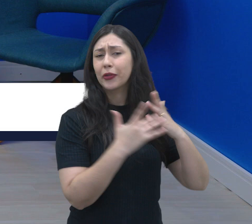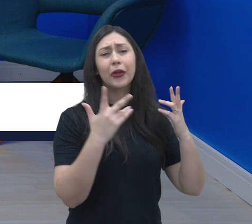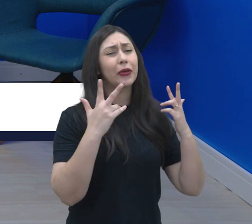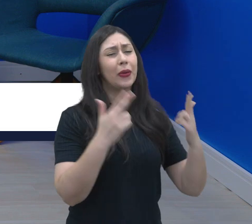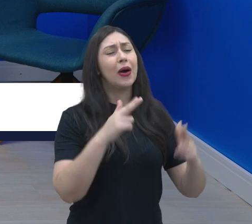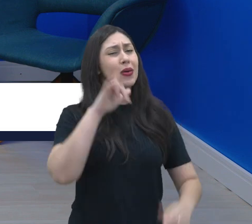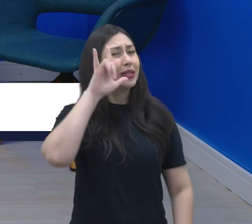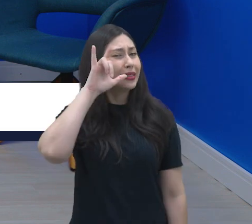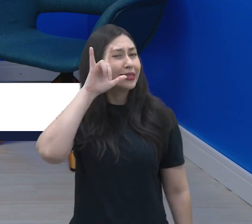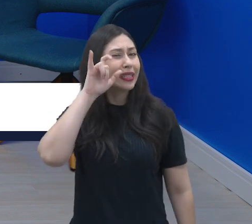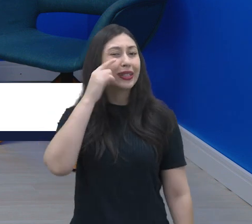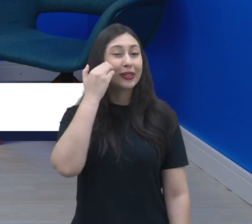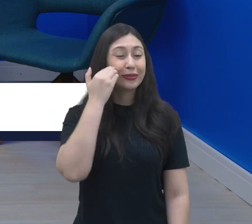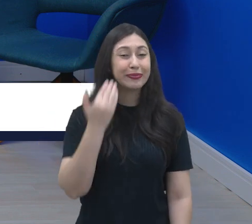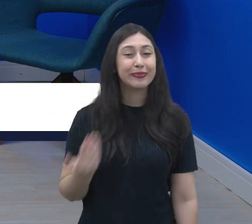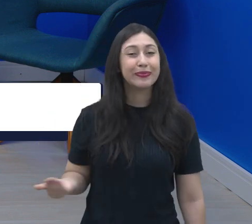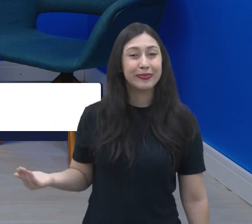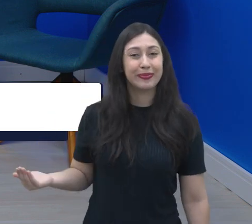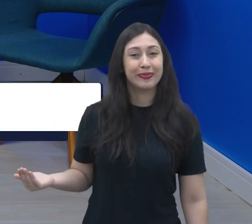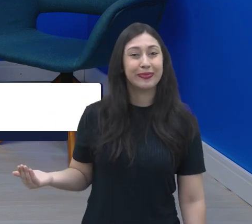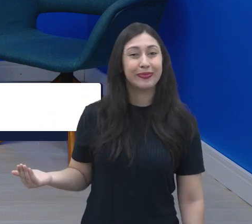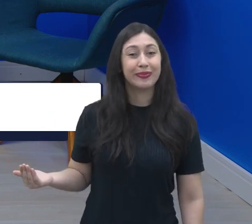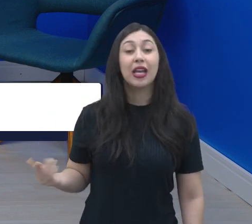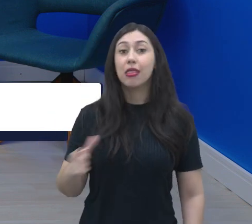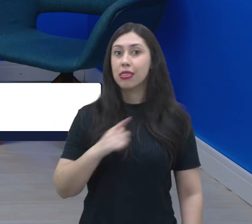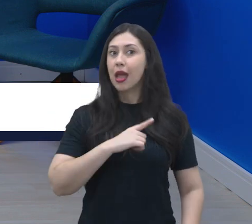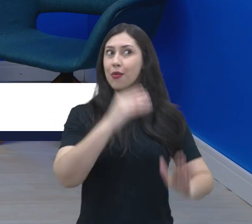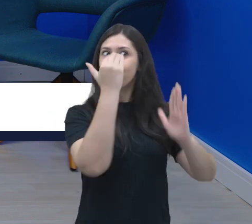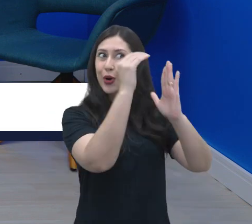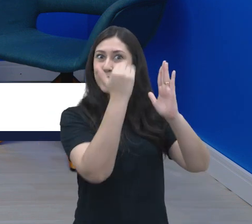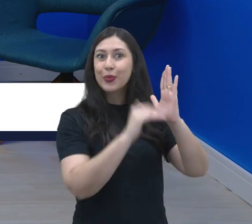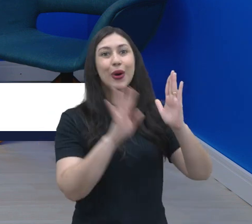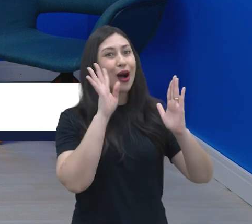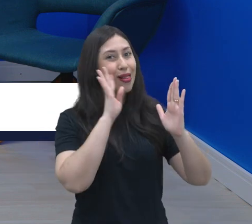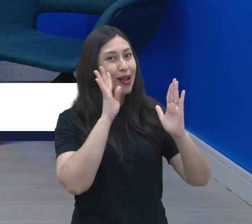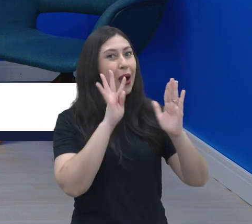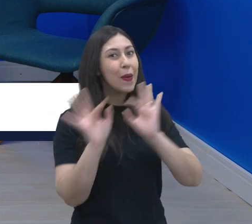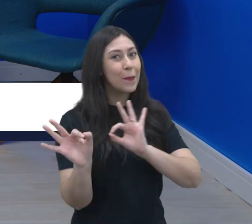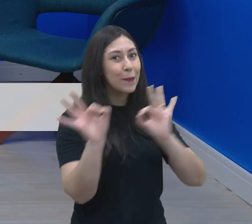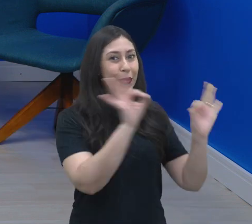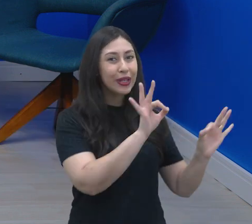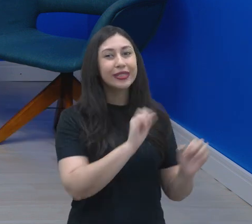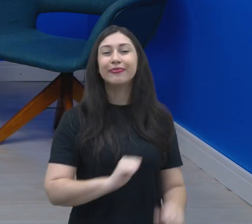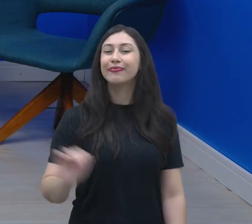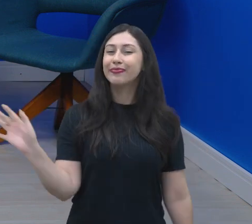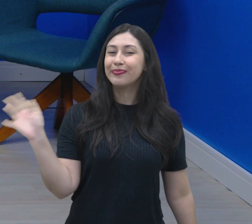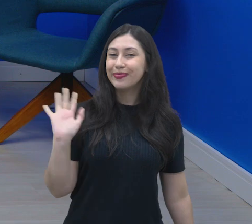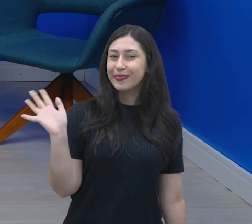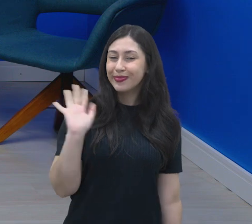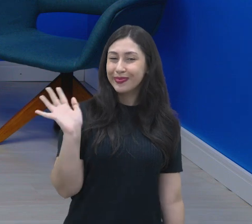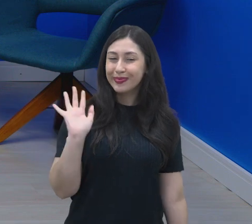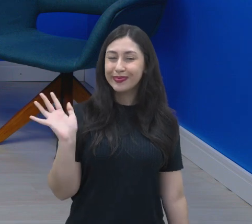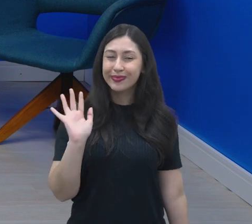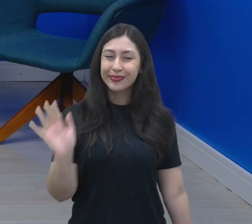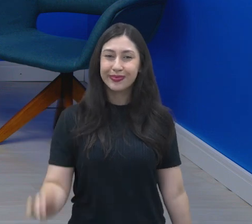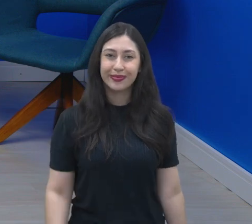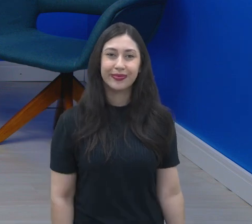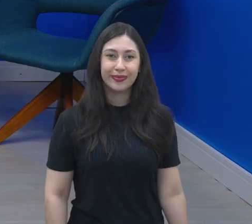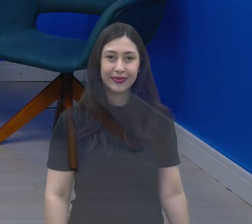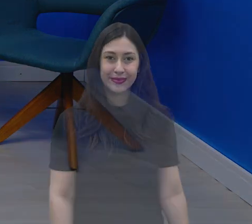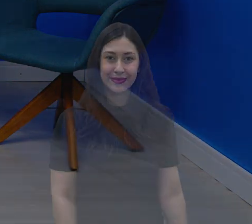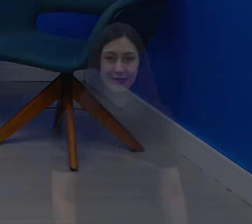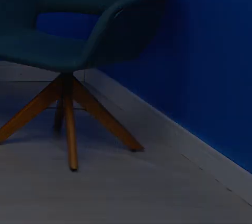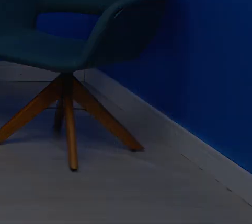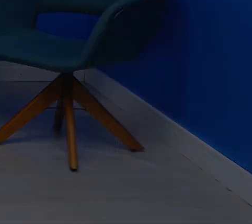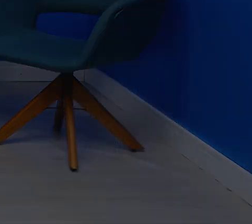sociais também. No Instagram, TV Câmara SJC, tem muito conteúdo. Acompanha a gente por lá também. Até logo, pessoal. Tchau, tchau.